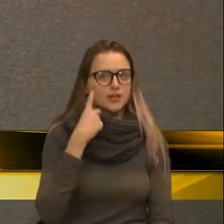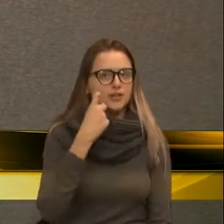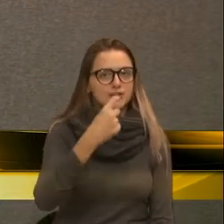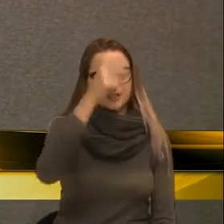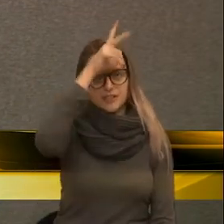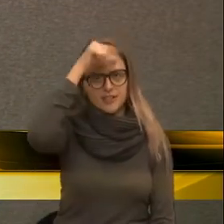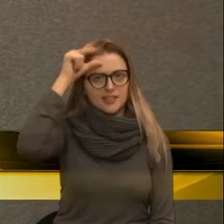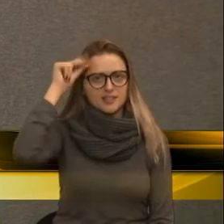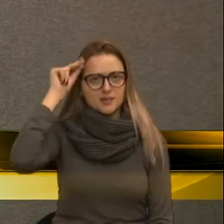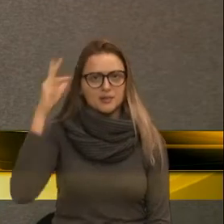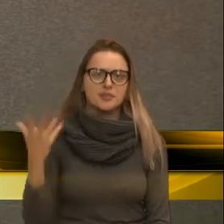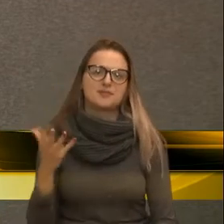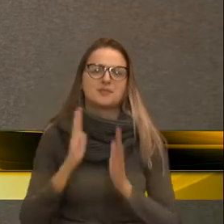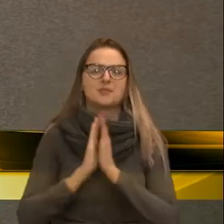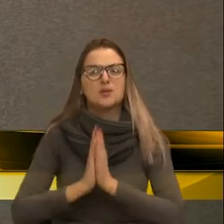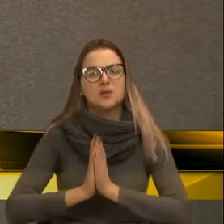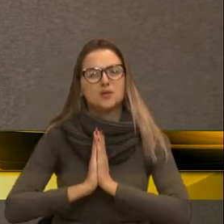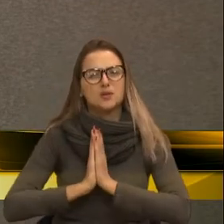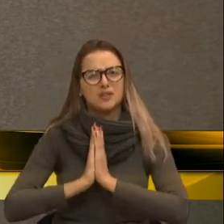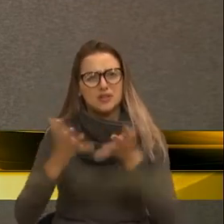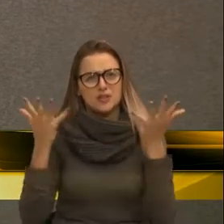público. Por favor, né?